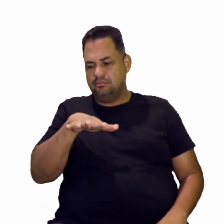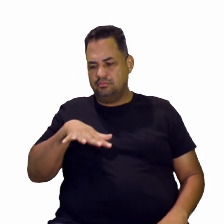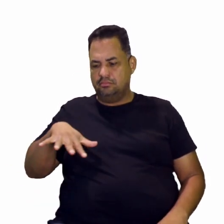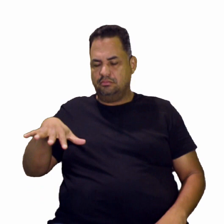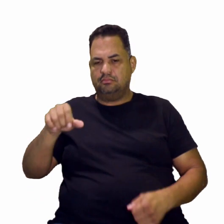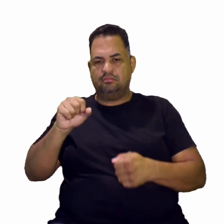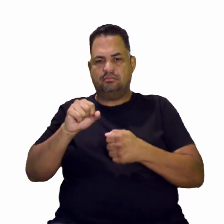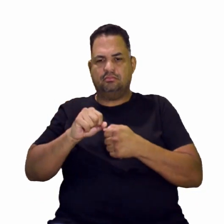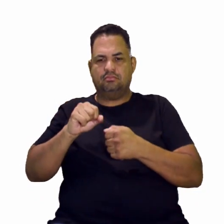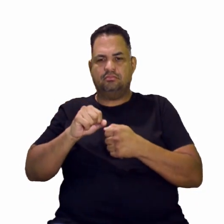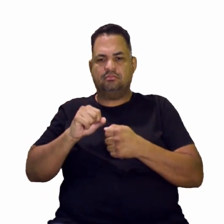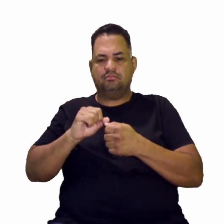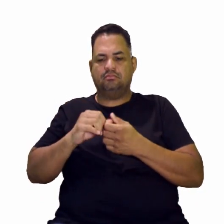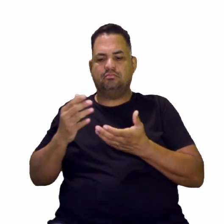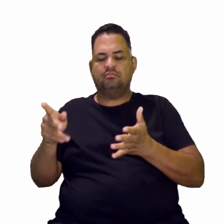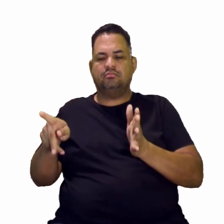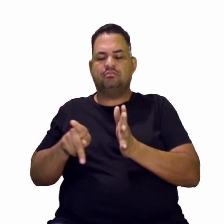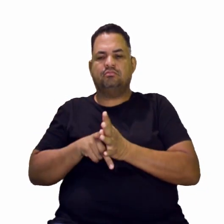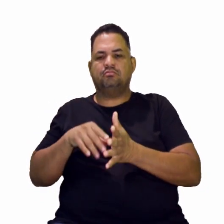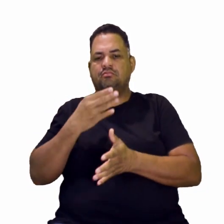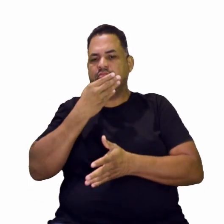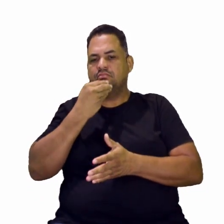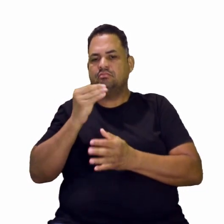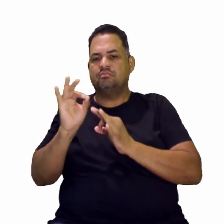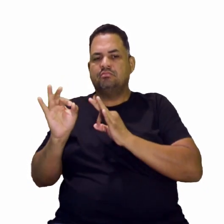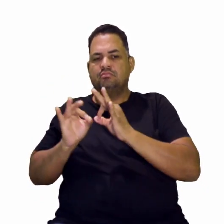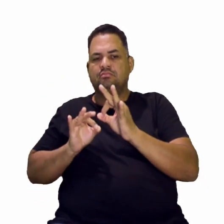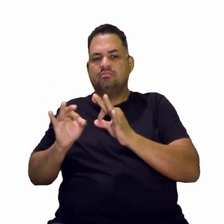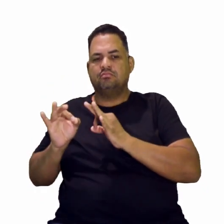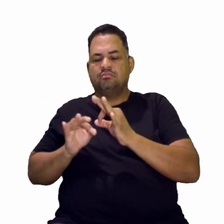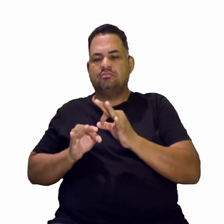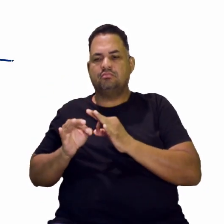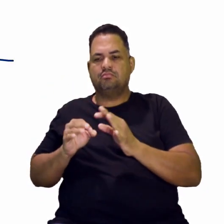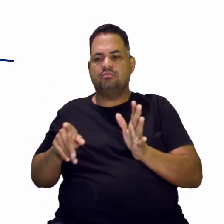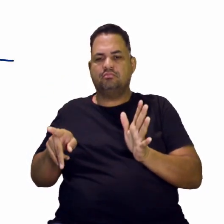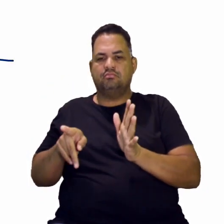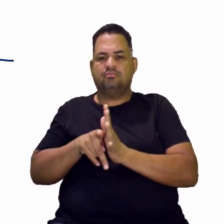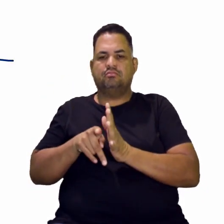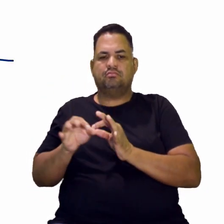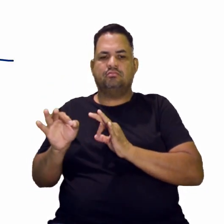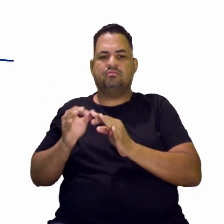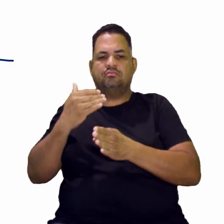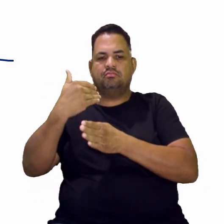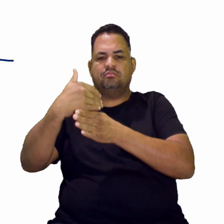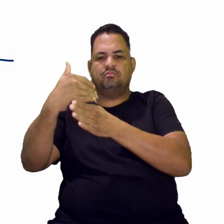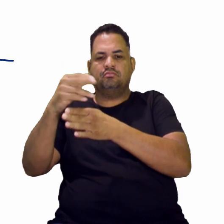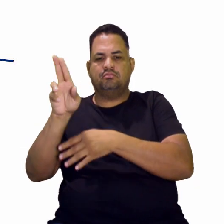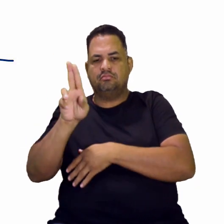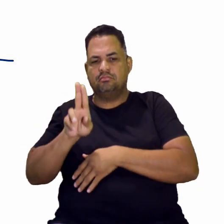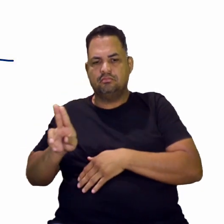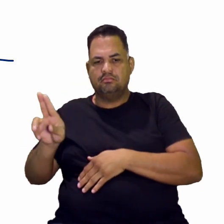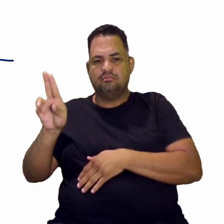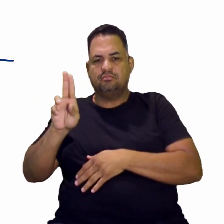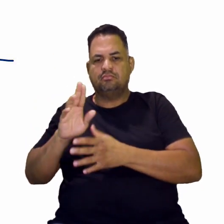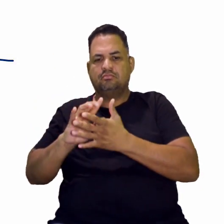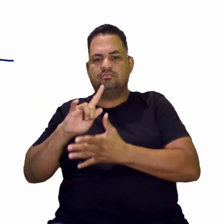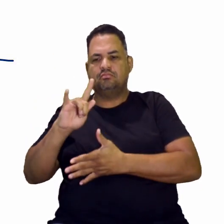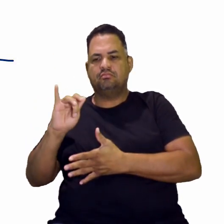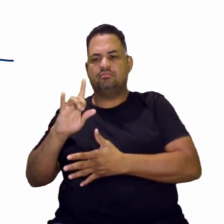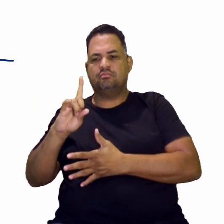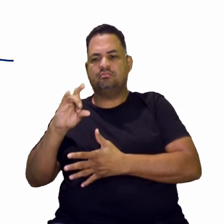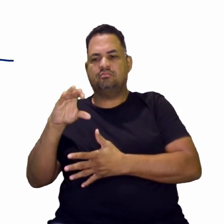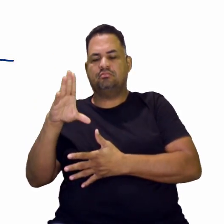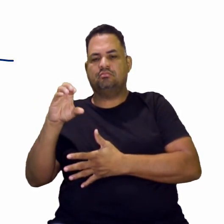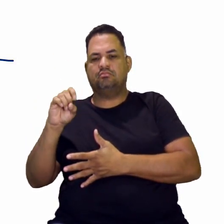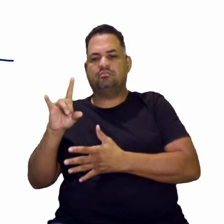Hábitats artificiais são construídos pelo homem, tá? utilizados, por exemplo,